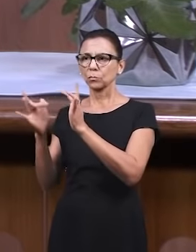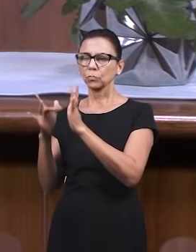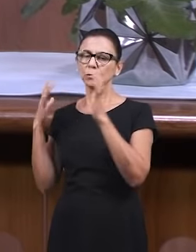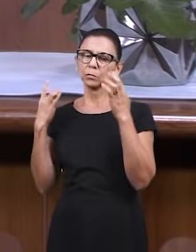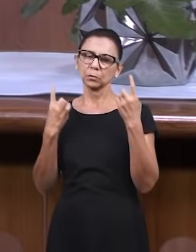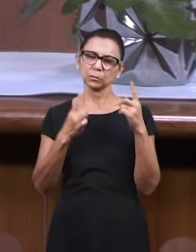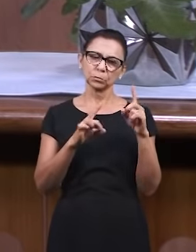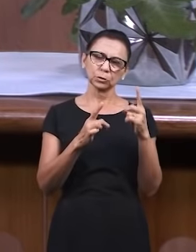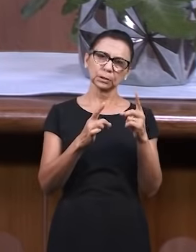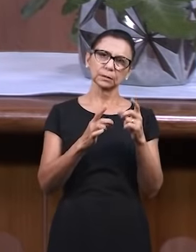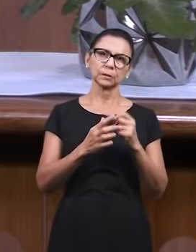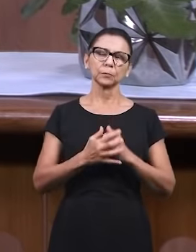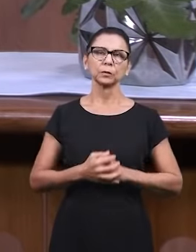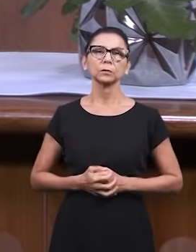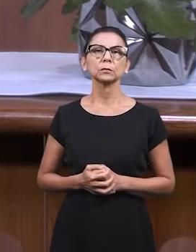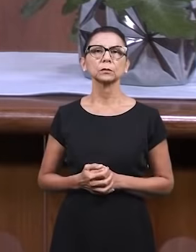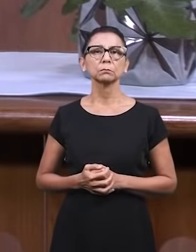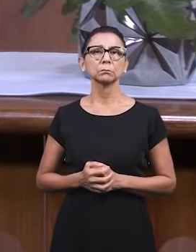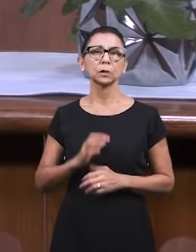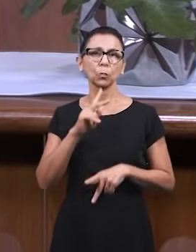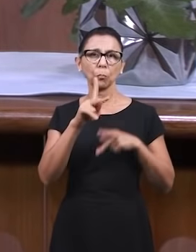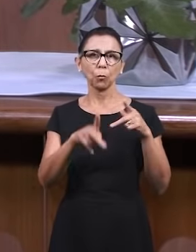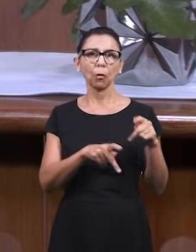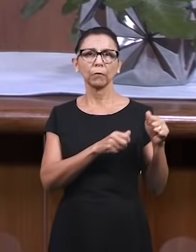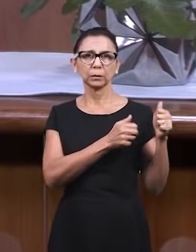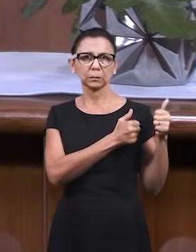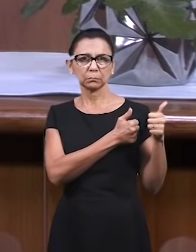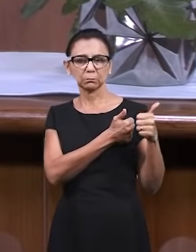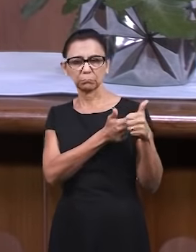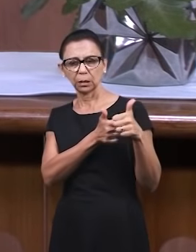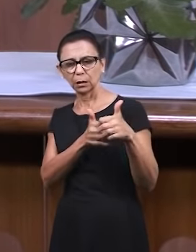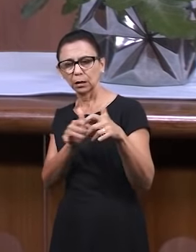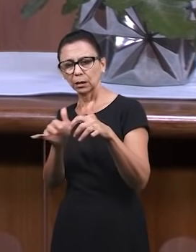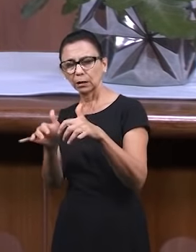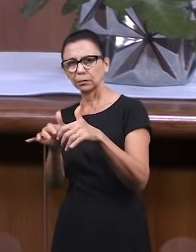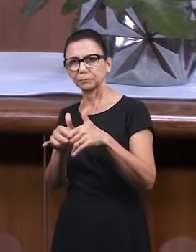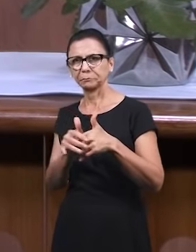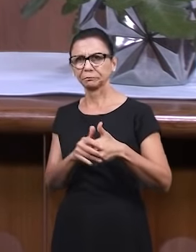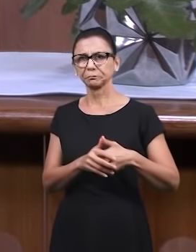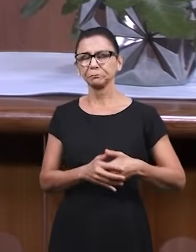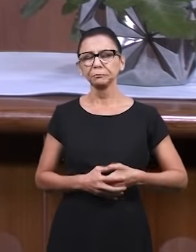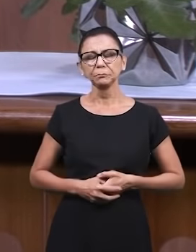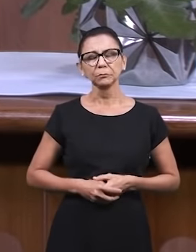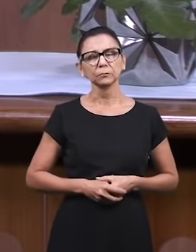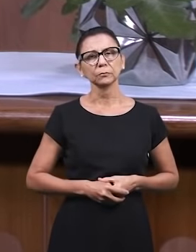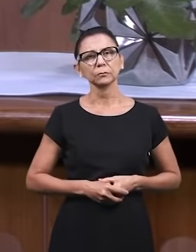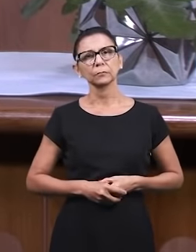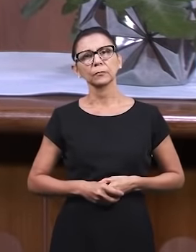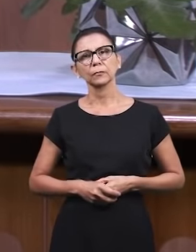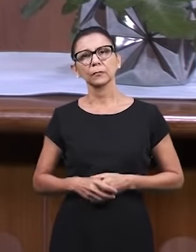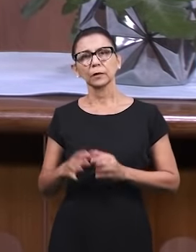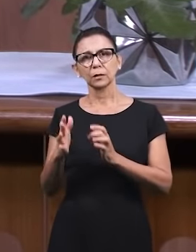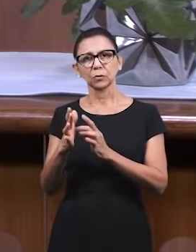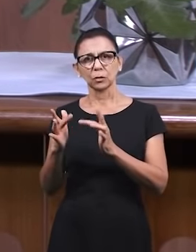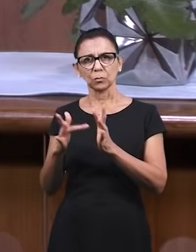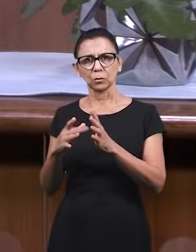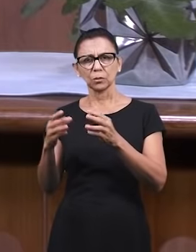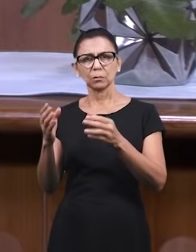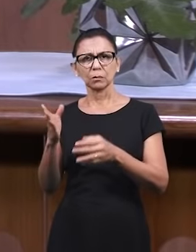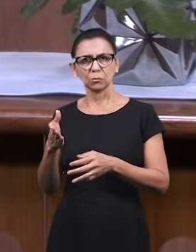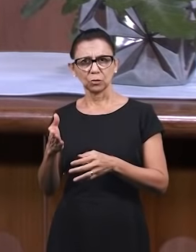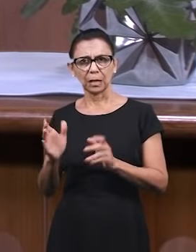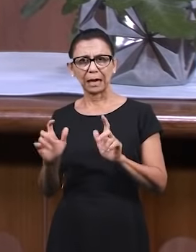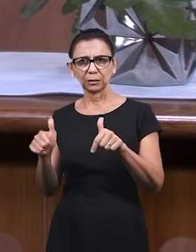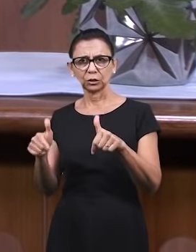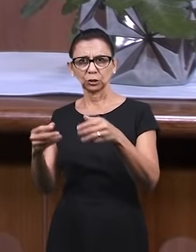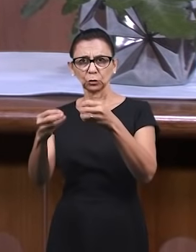povo que estava acompanhando o Senhor. Ele havia feito um milagre,